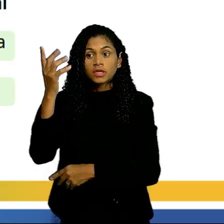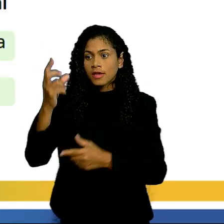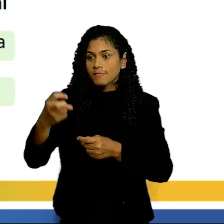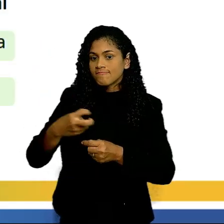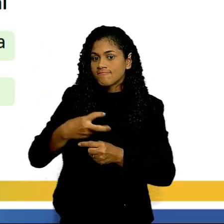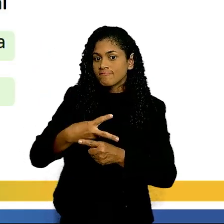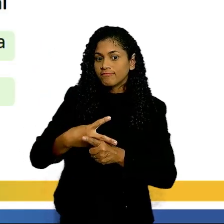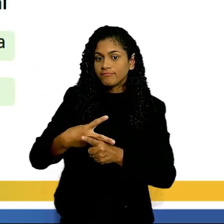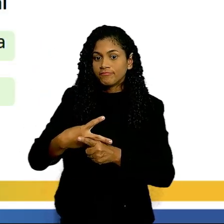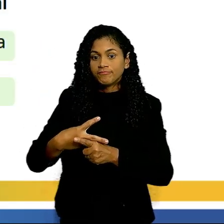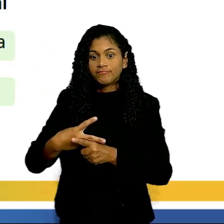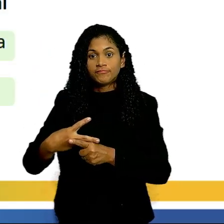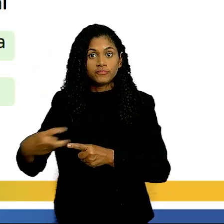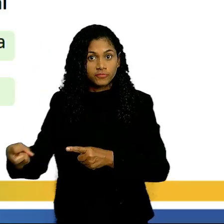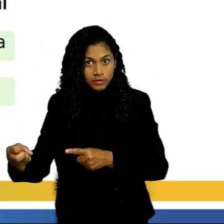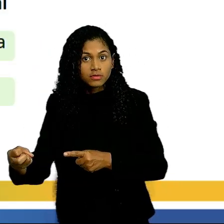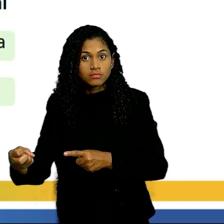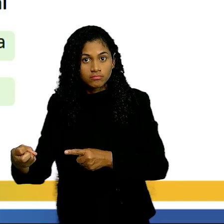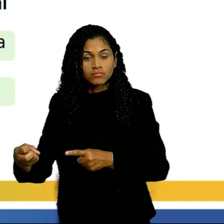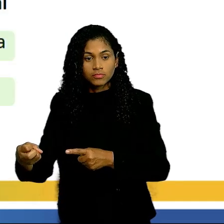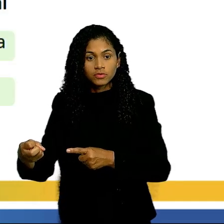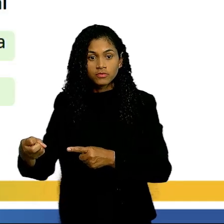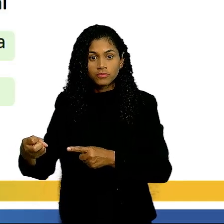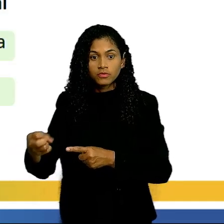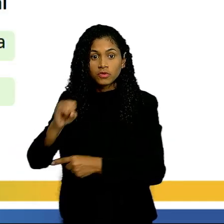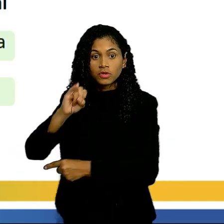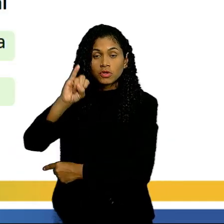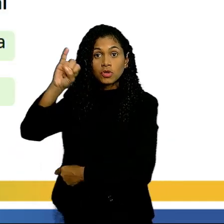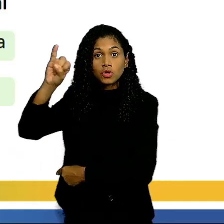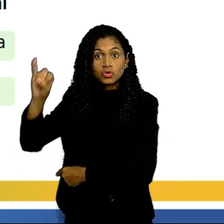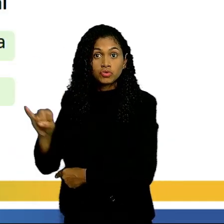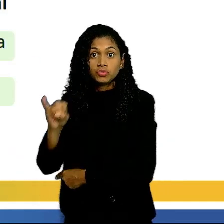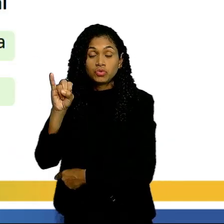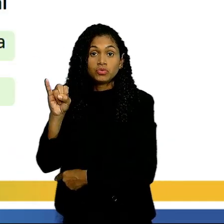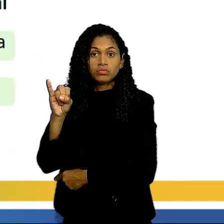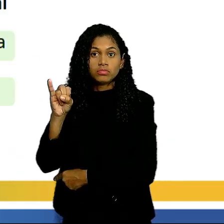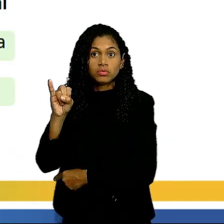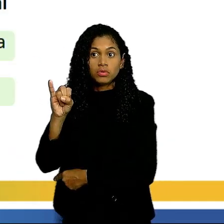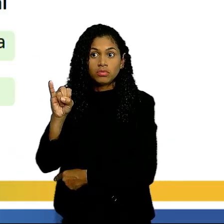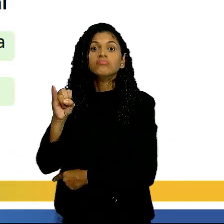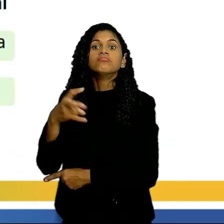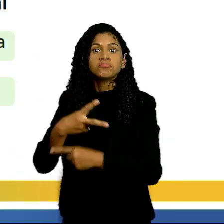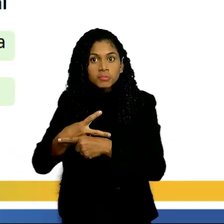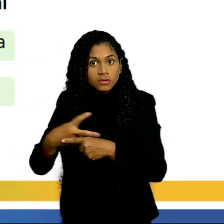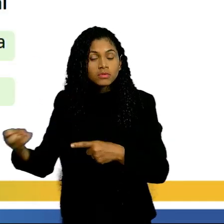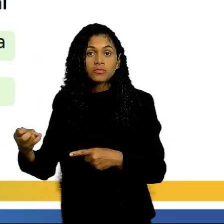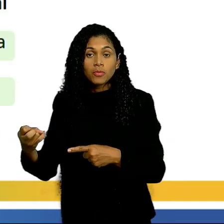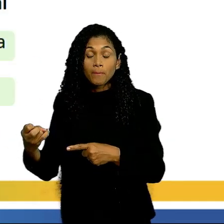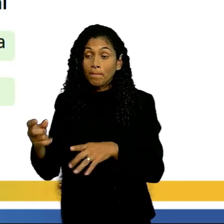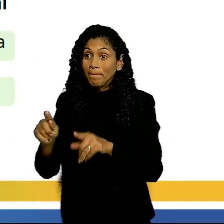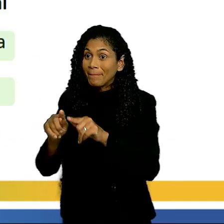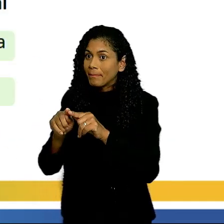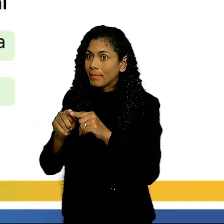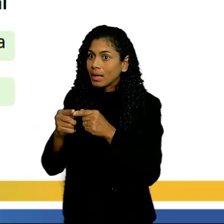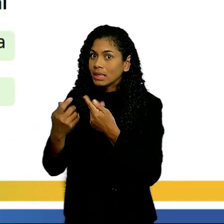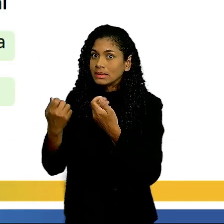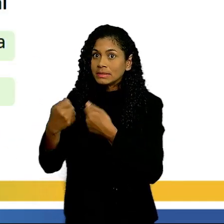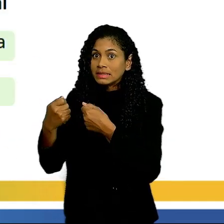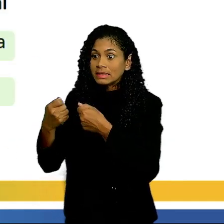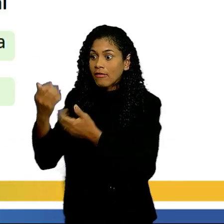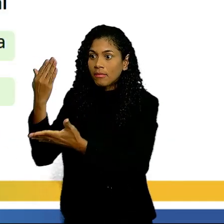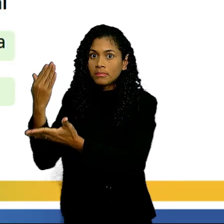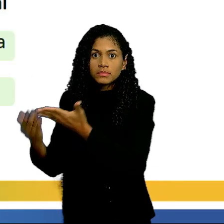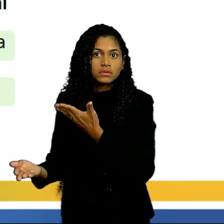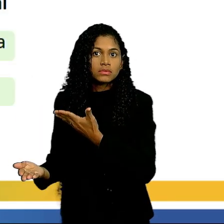justamente o paulista, que deveria perder para dar sequência a esse acordo de revezamento entre Minas e São Paulo. Bom, então